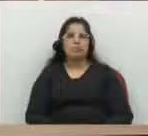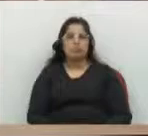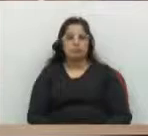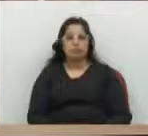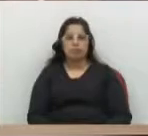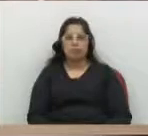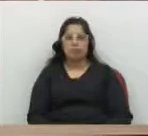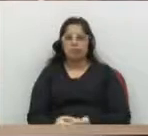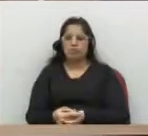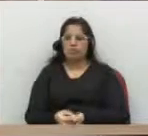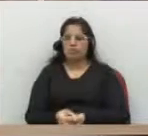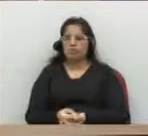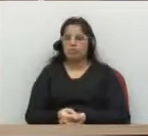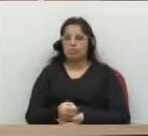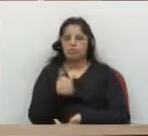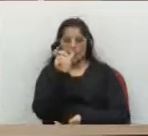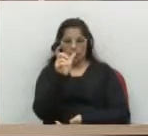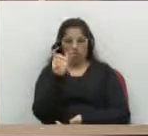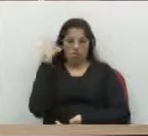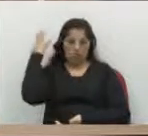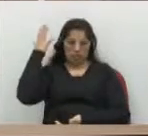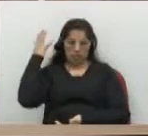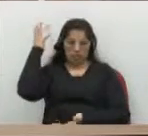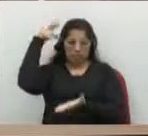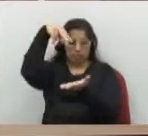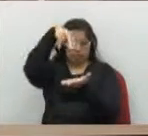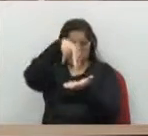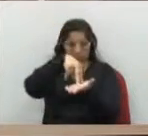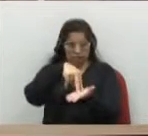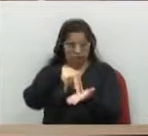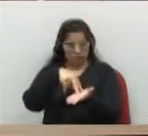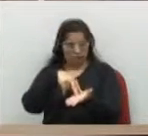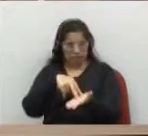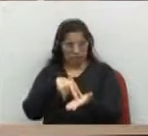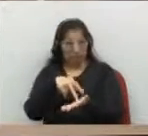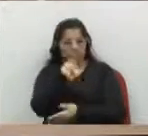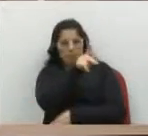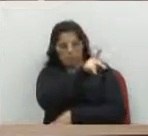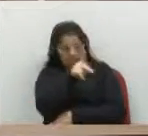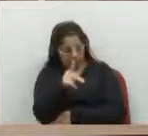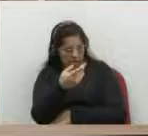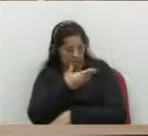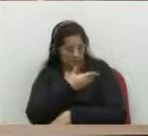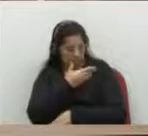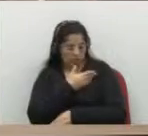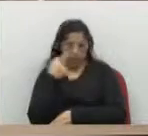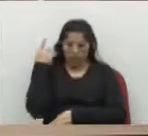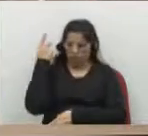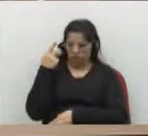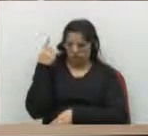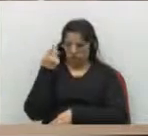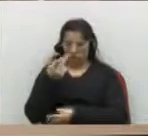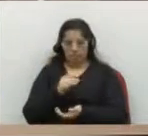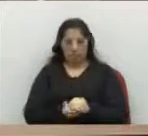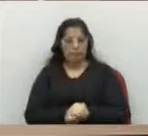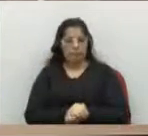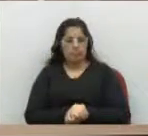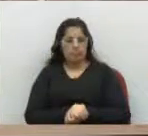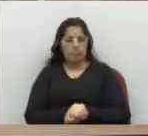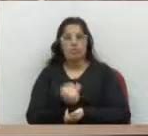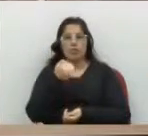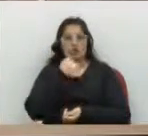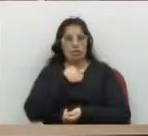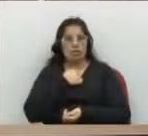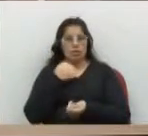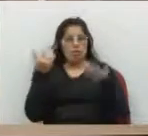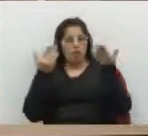Com a palavra, a nobre vereadora Érica Tanque. Senhor presidente, nobres pares, na verdade, eu vou entrar aqui na questão